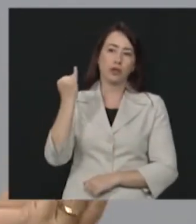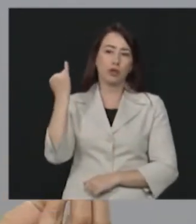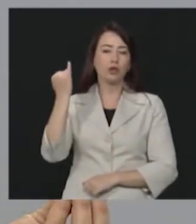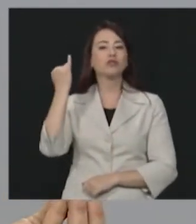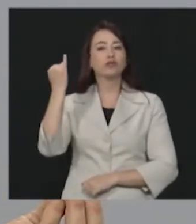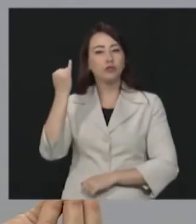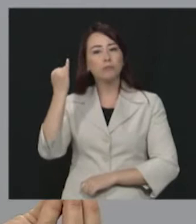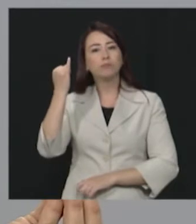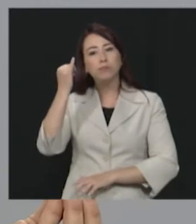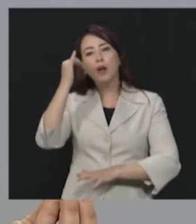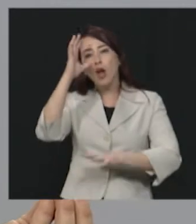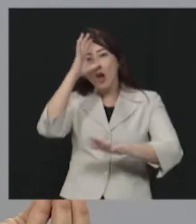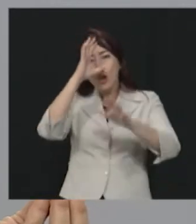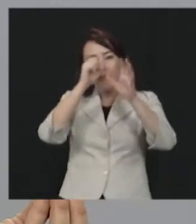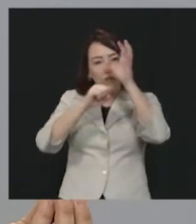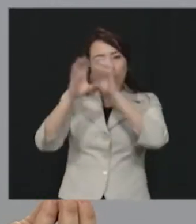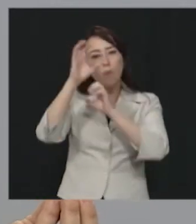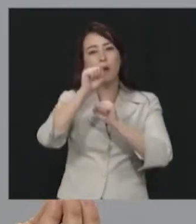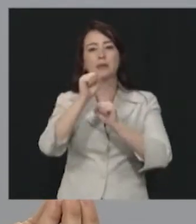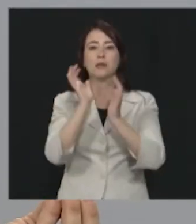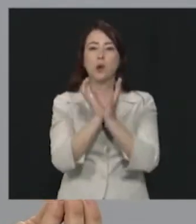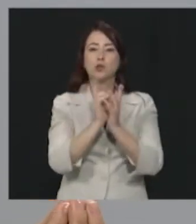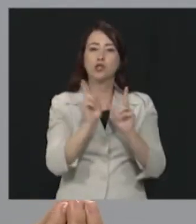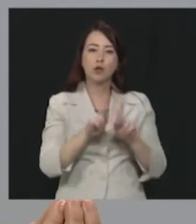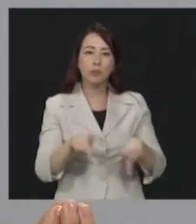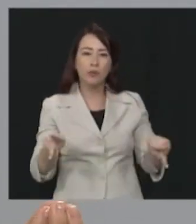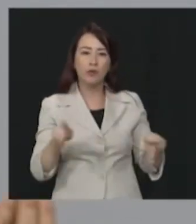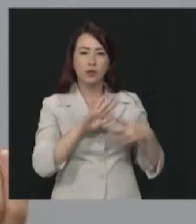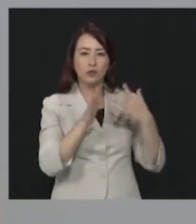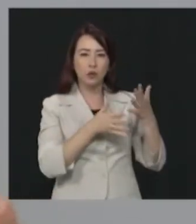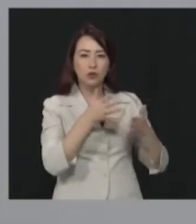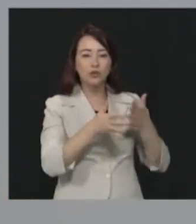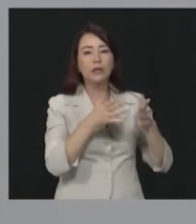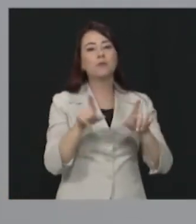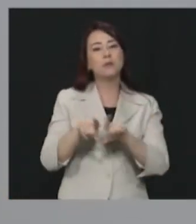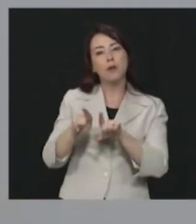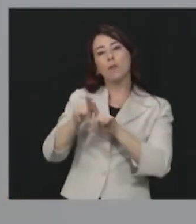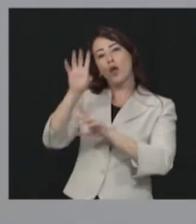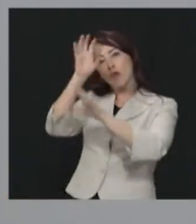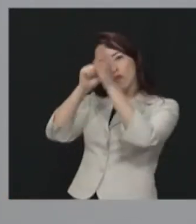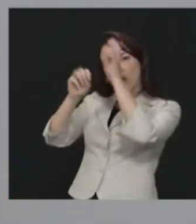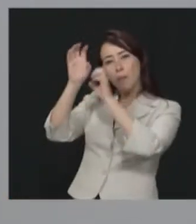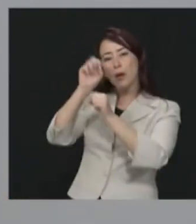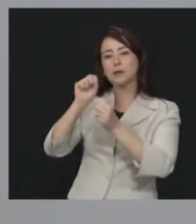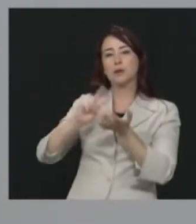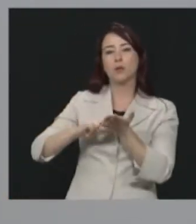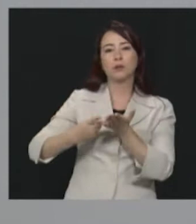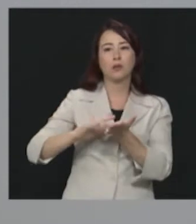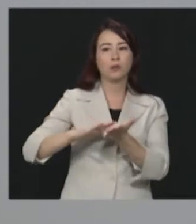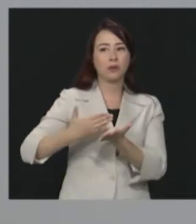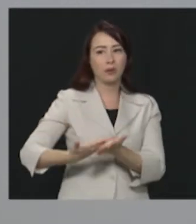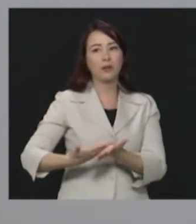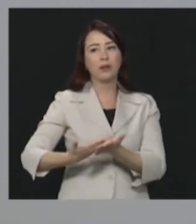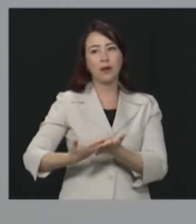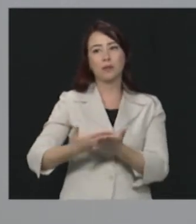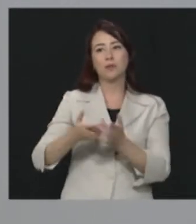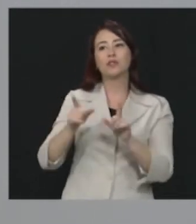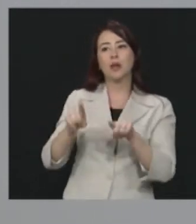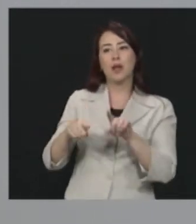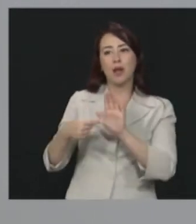dos professores de língua de sinais e para a formação dos tradutores e intérpretes, que foi o ponto que você apontou